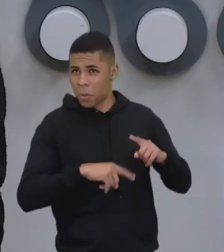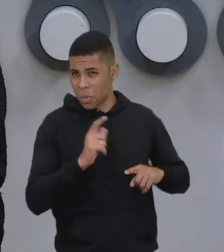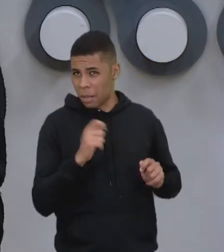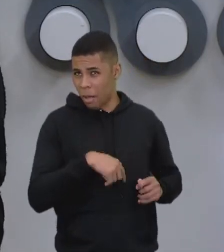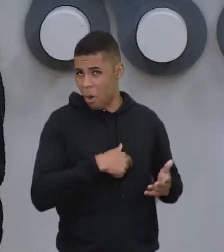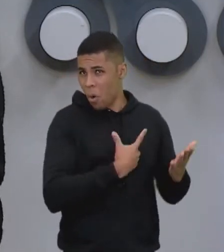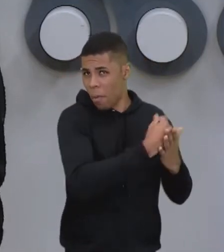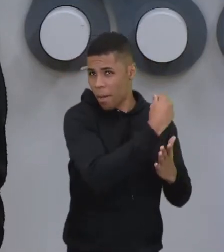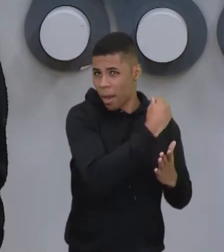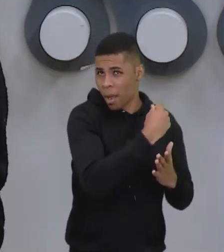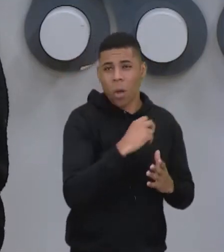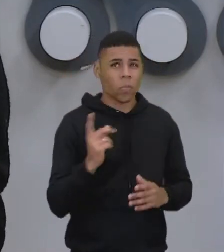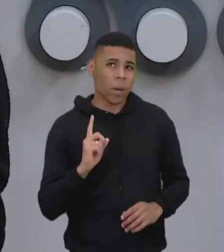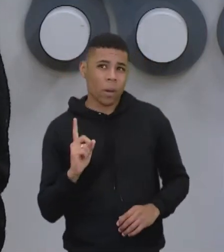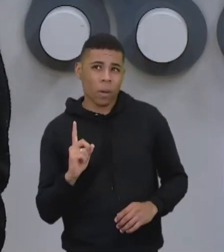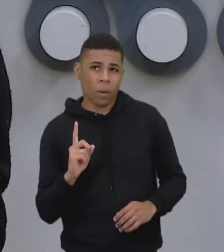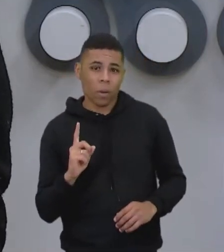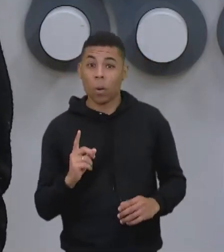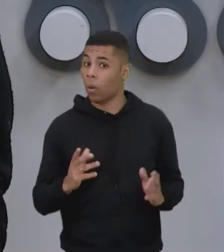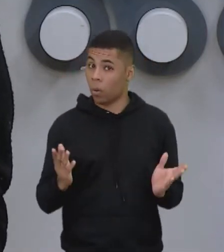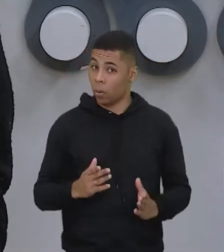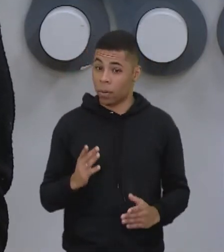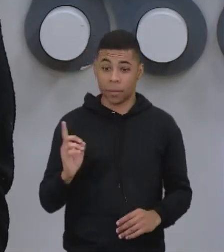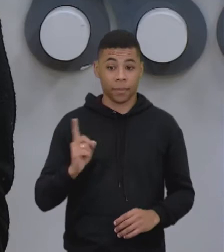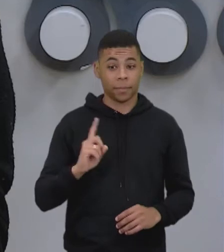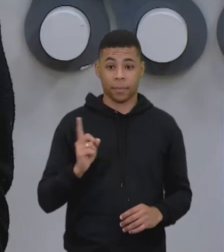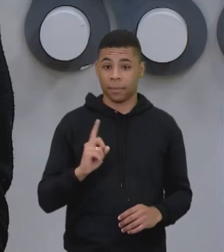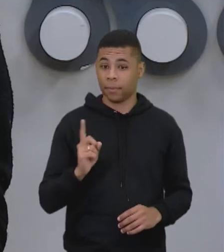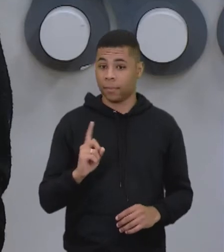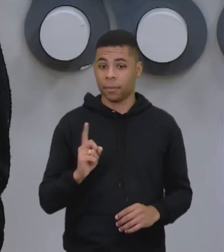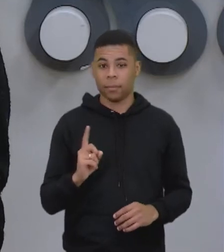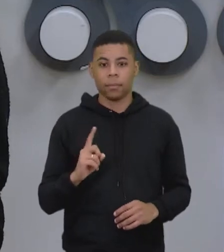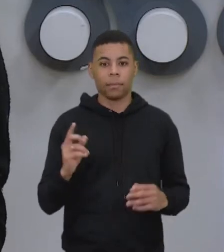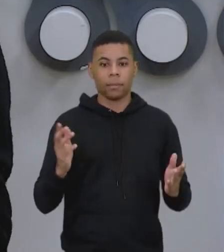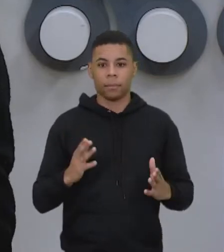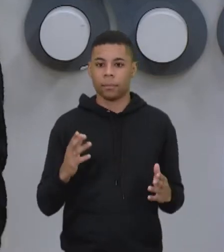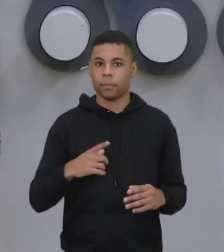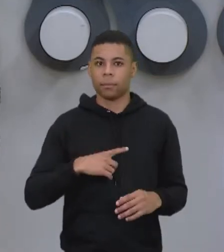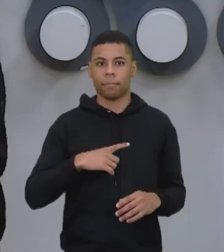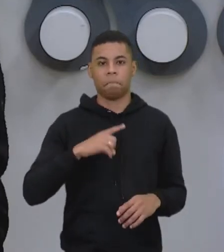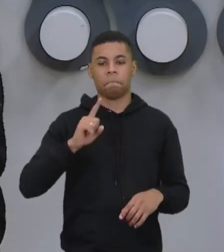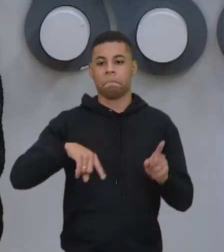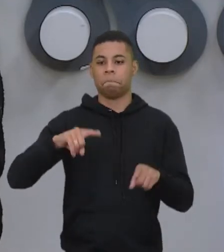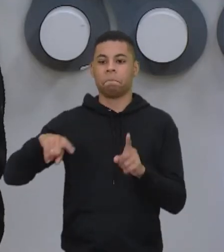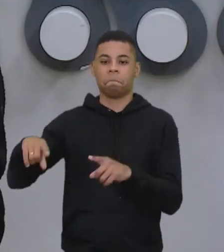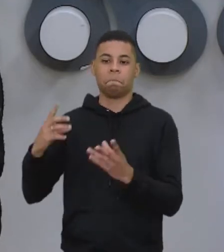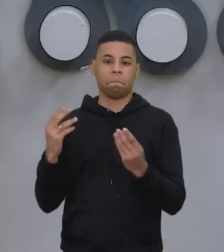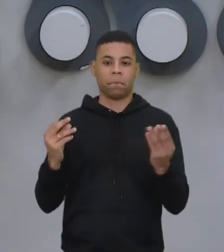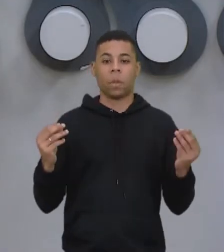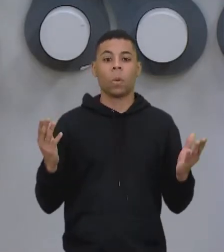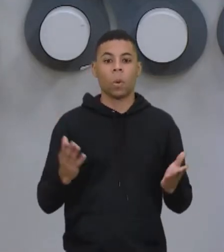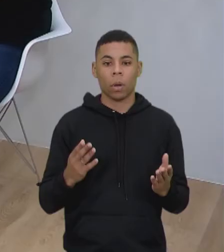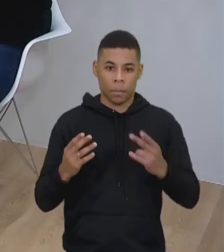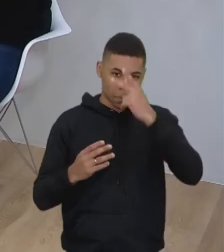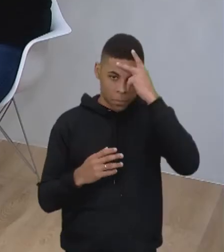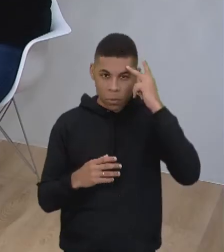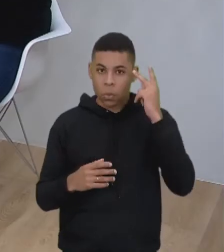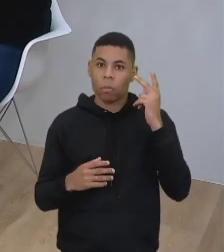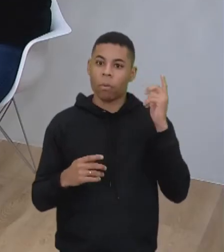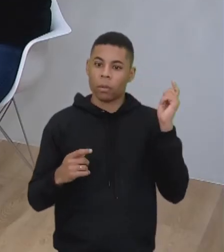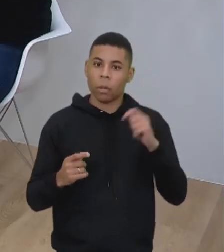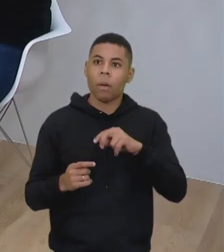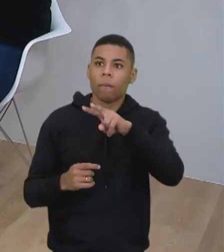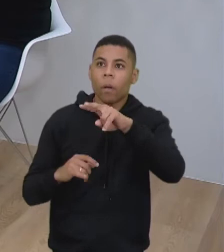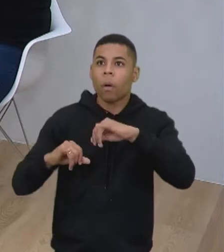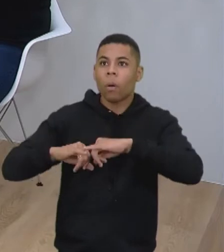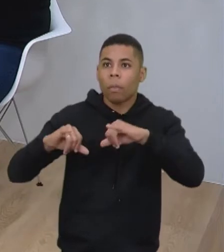e avaliava por aí. Hoje já não, hoje já as vozes, elas insurgiram tanto que hoje a pessoa já consegue ver um